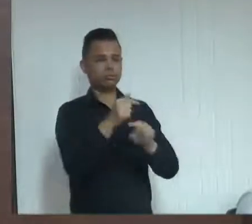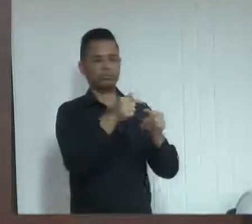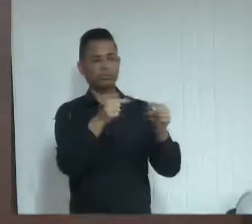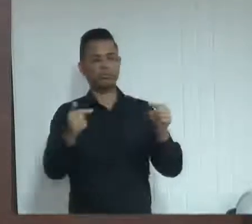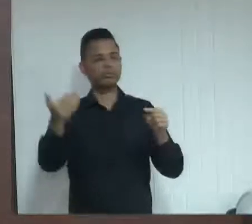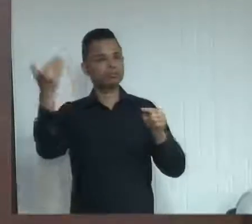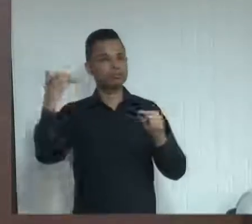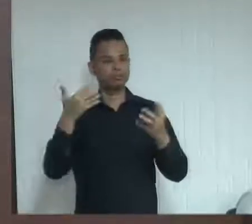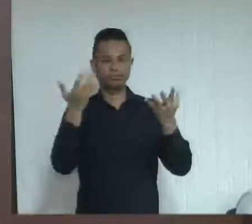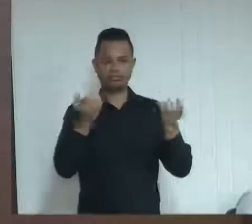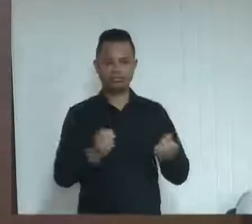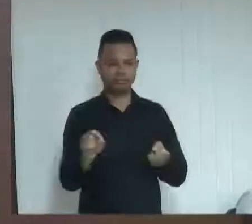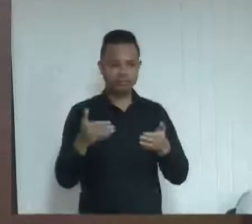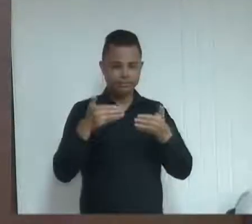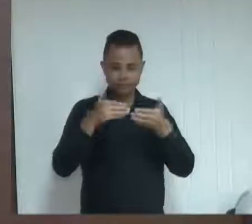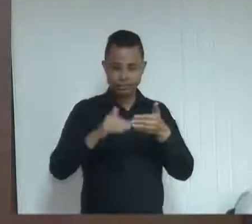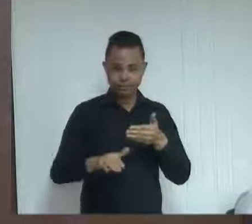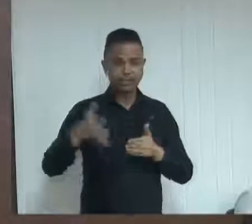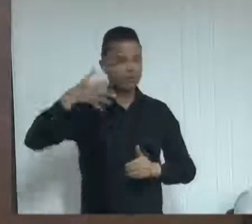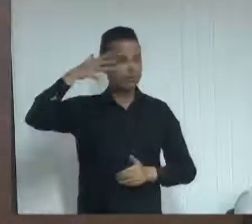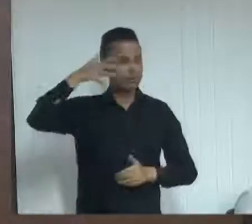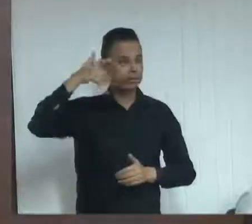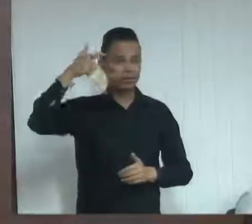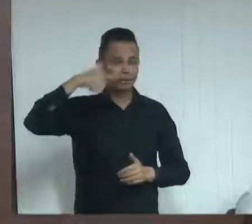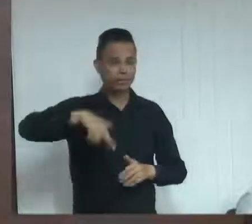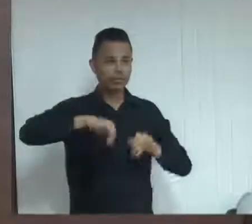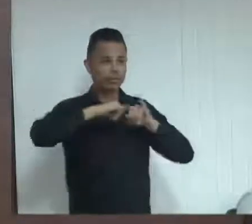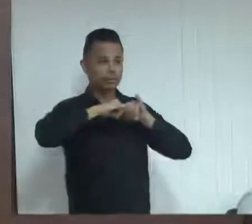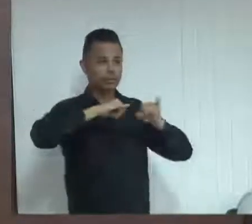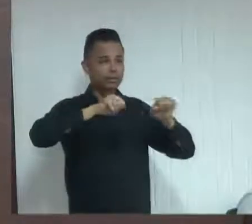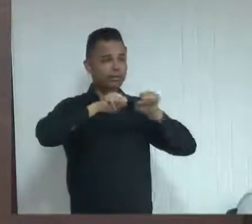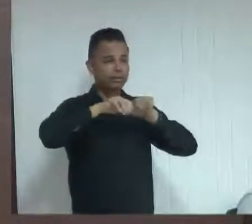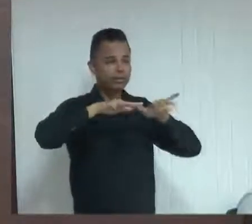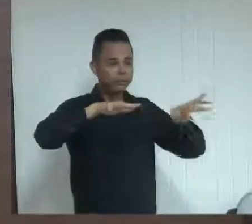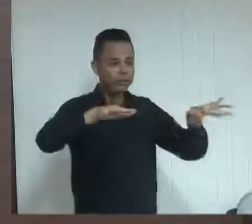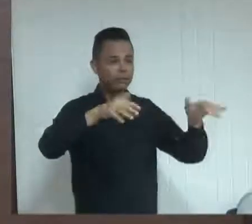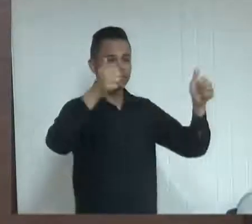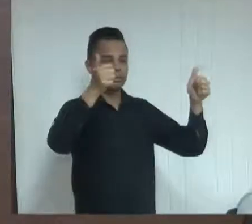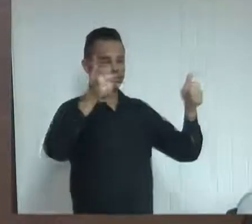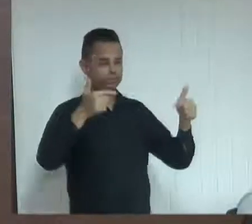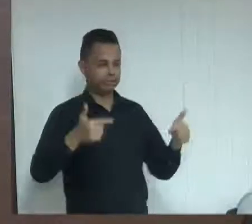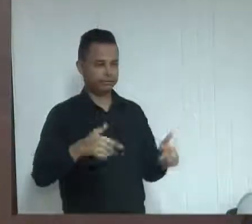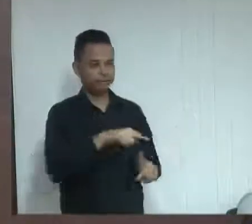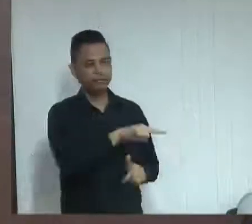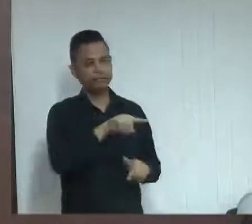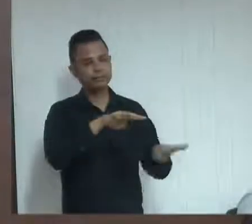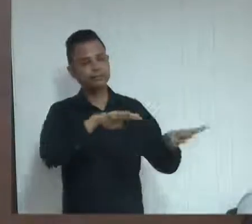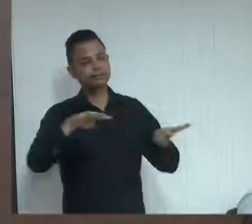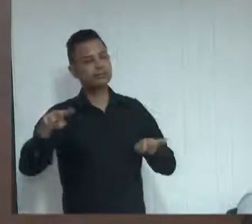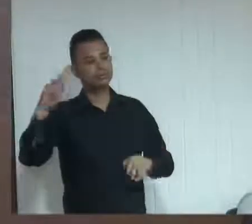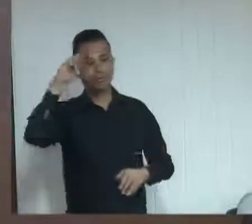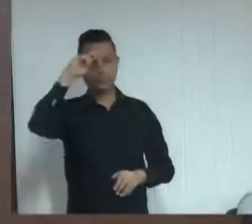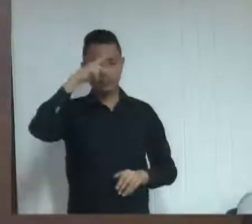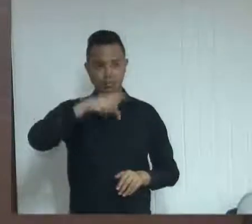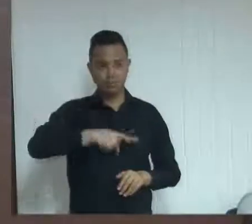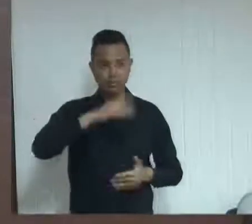passada e vou repeti-lo aqui nessa noite. Quero explicar também aqui o meu